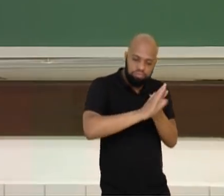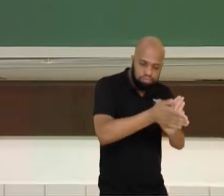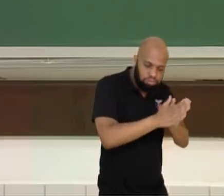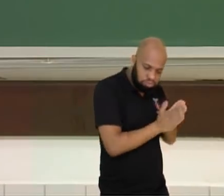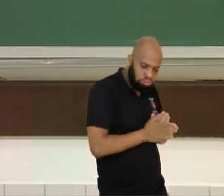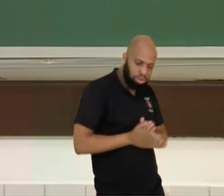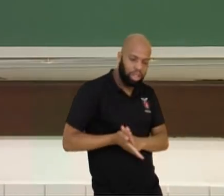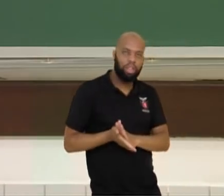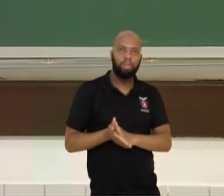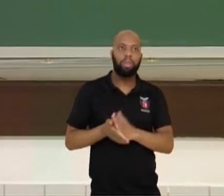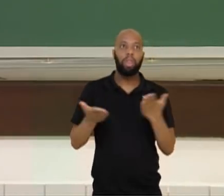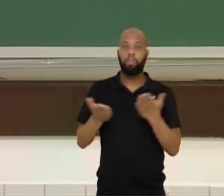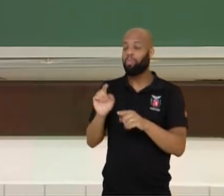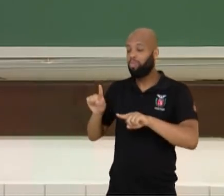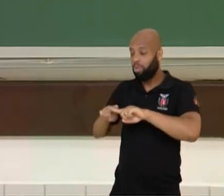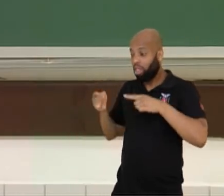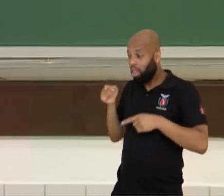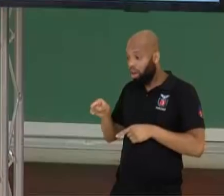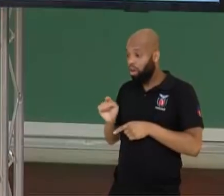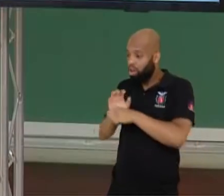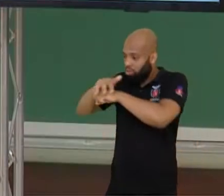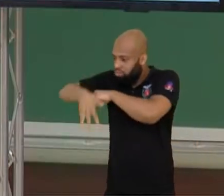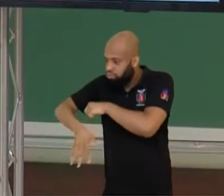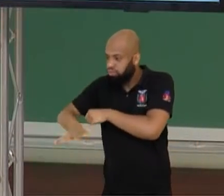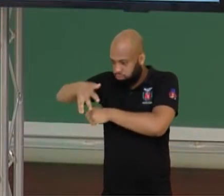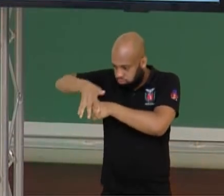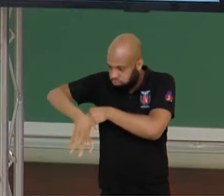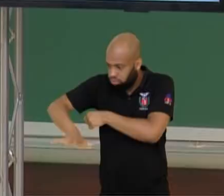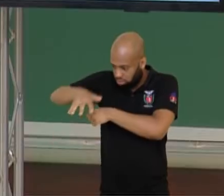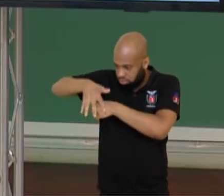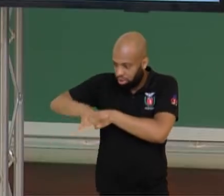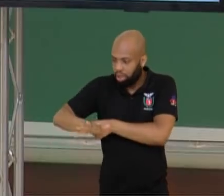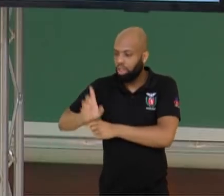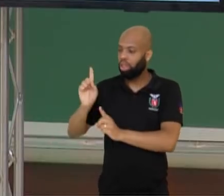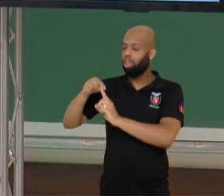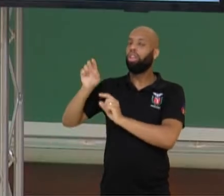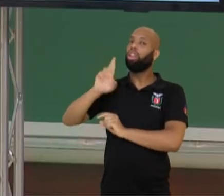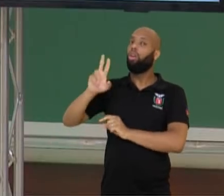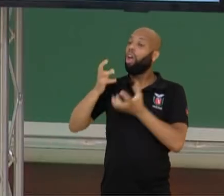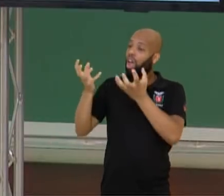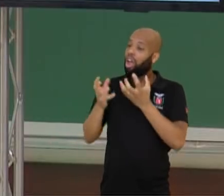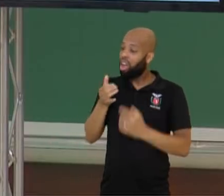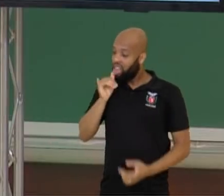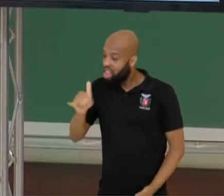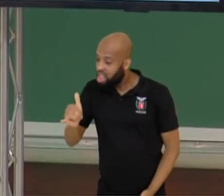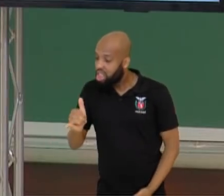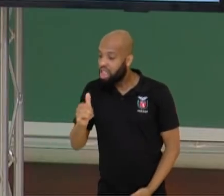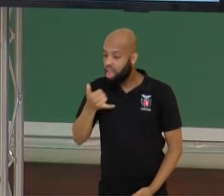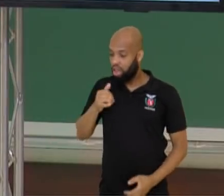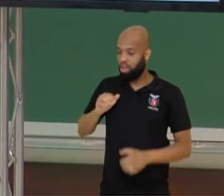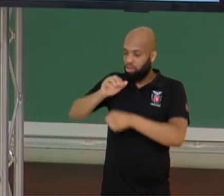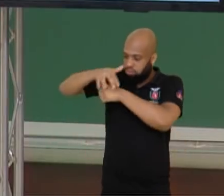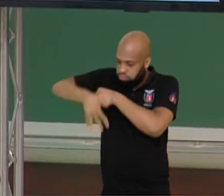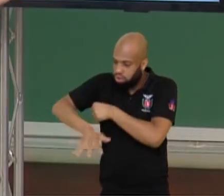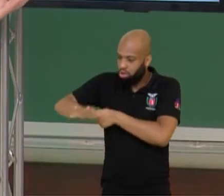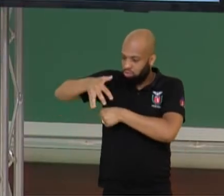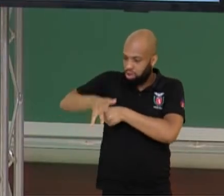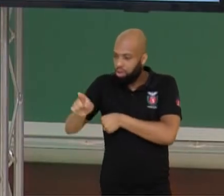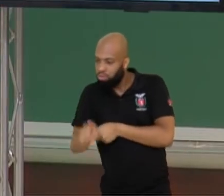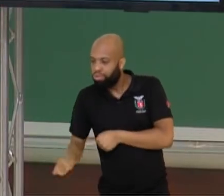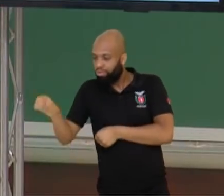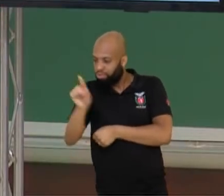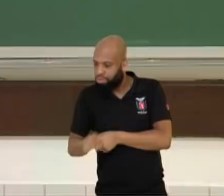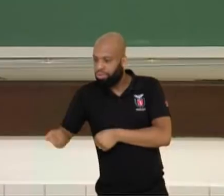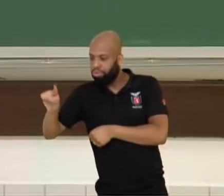A hidrelétrica já não tem mais essa função. A intenção dela é produzir energia elétrica para a gente utilizar nas nossas casas. Aqui no